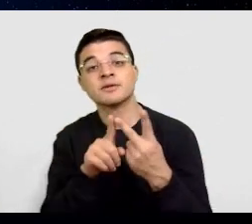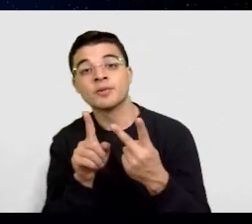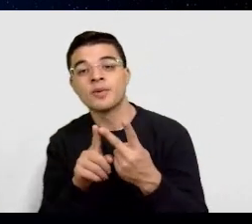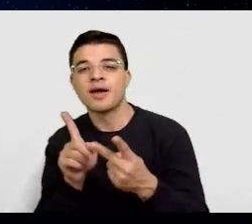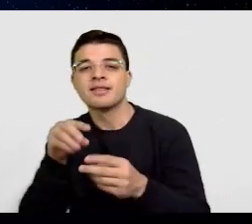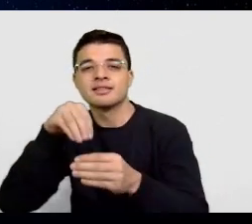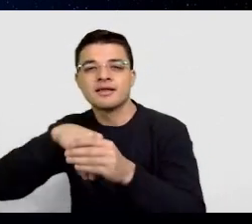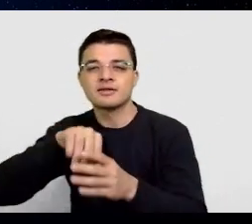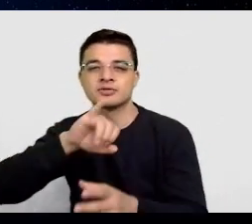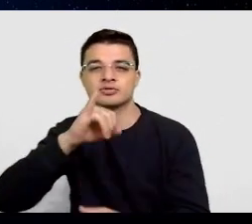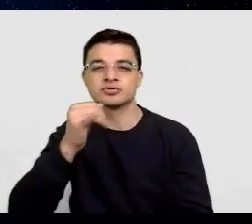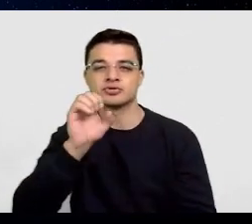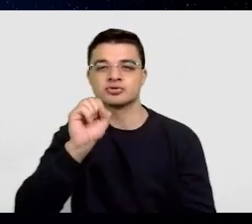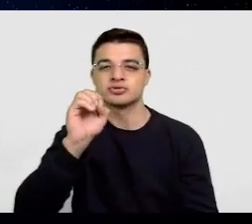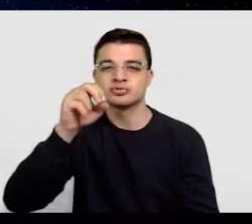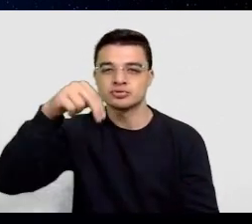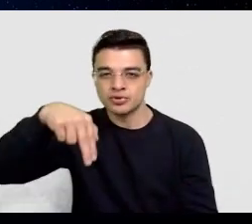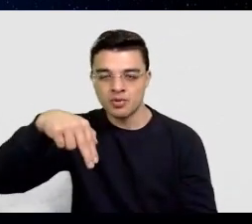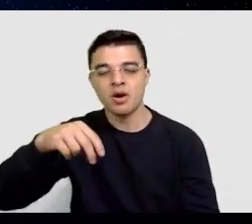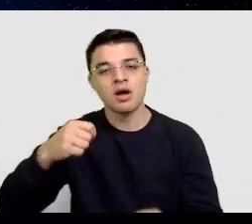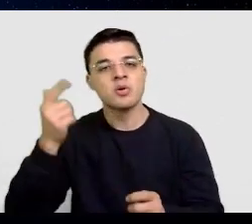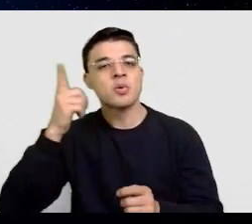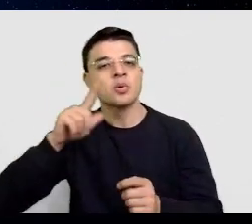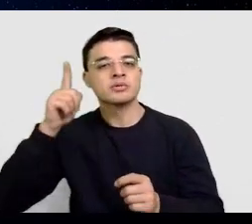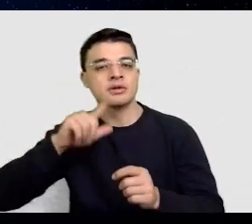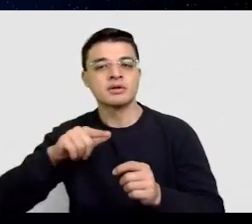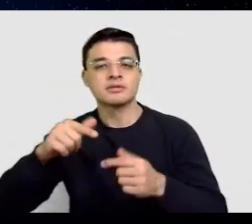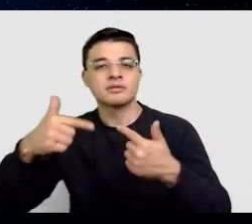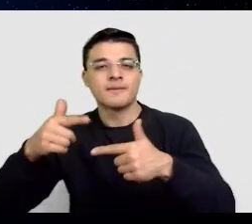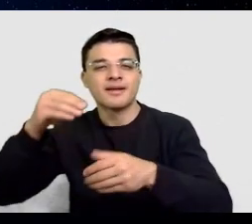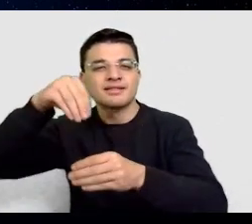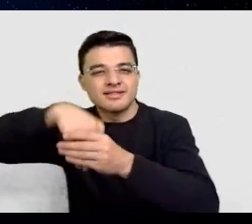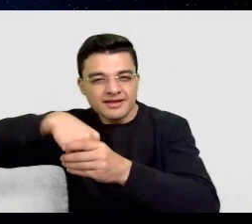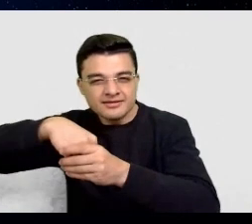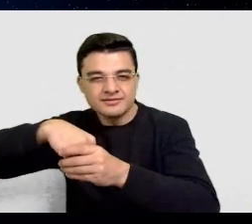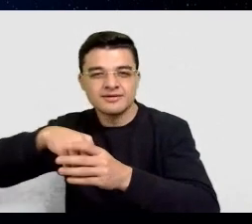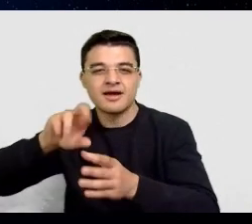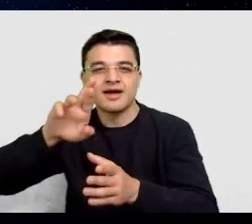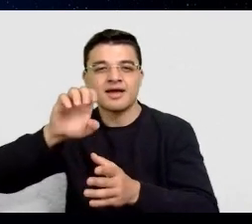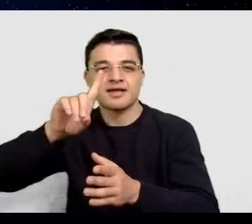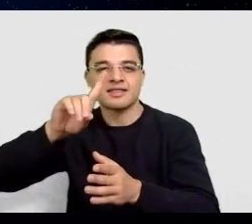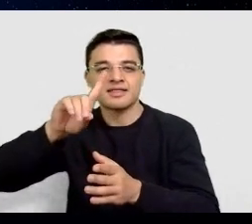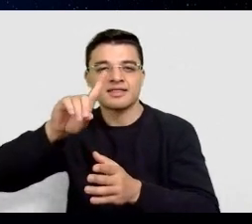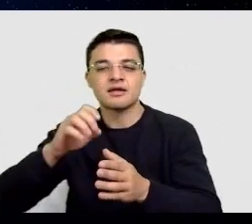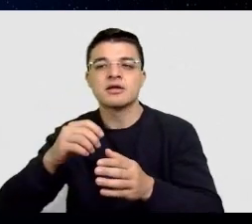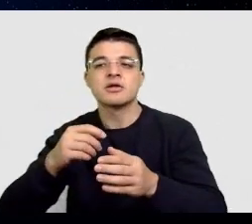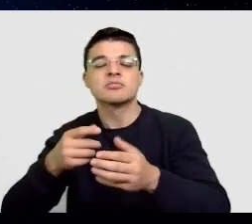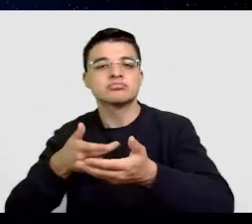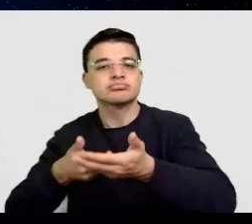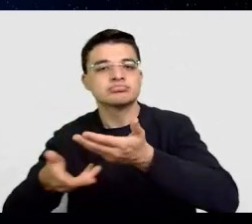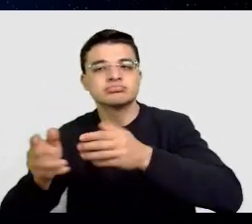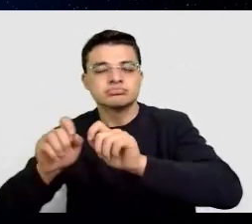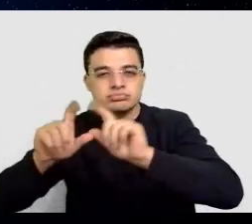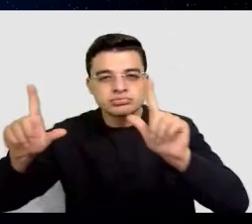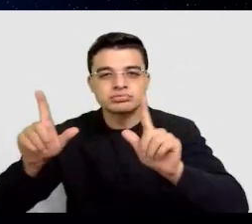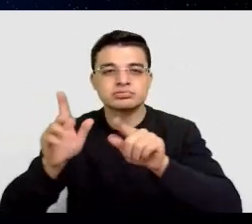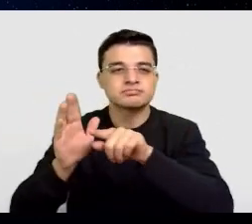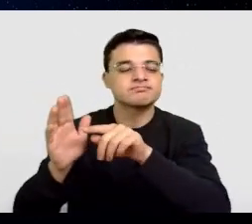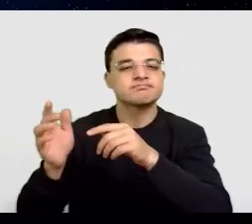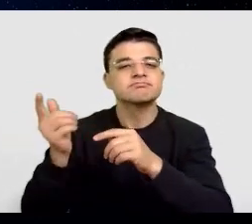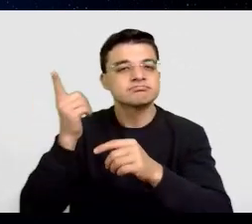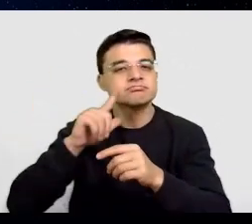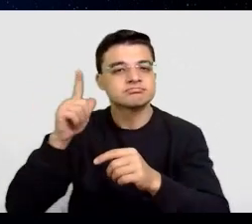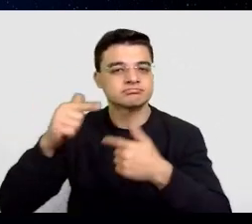mais flexibilidade para interagir com os serviços da rede interna. Aqui eu trouxe um exemplo de um JSON Web